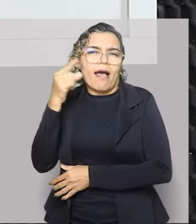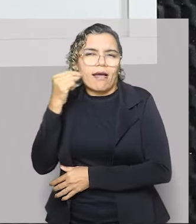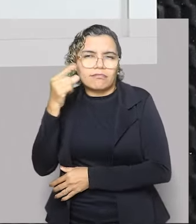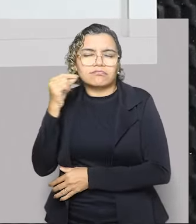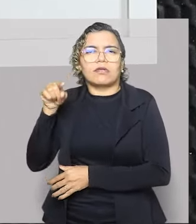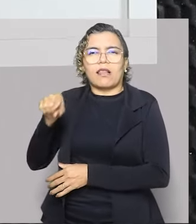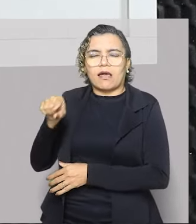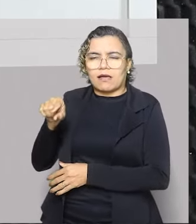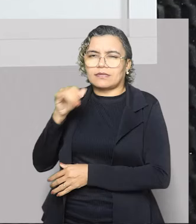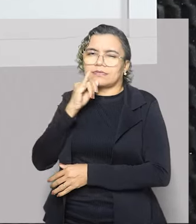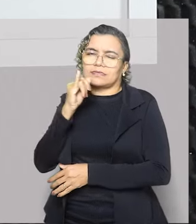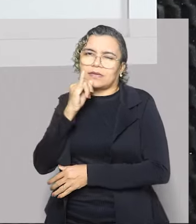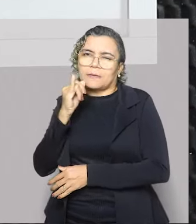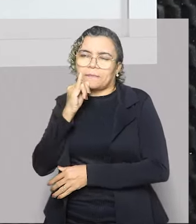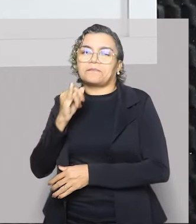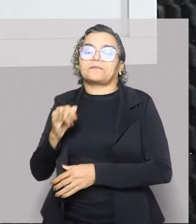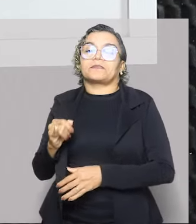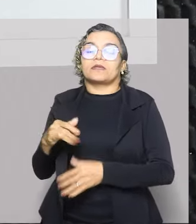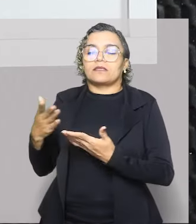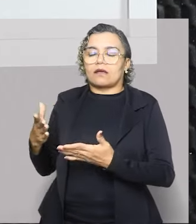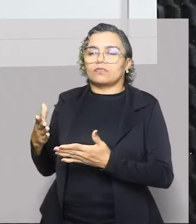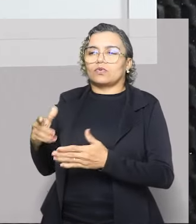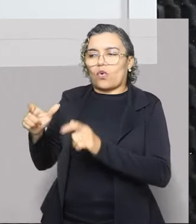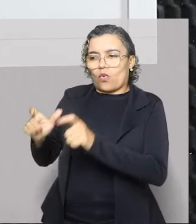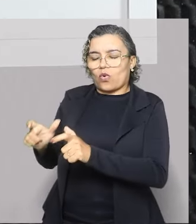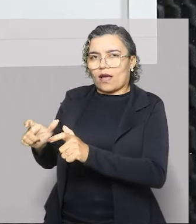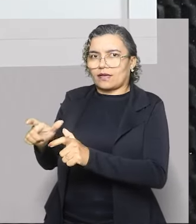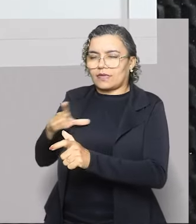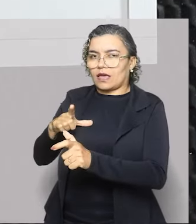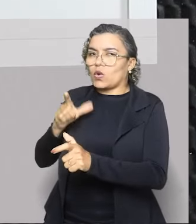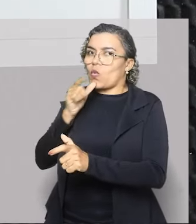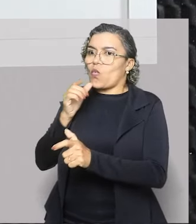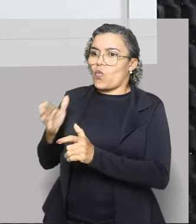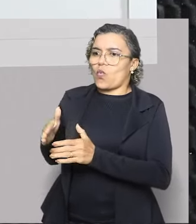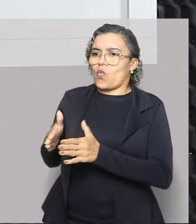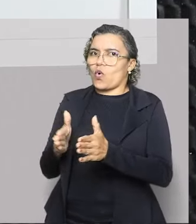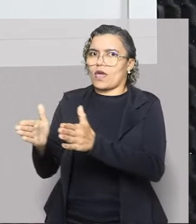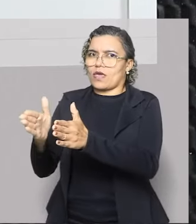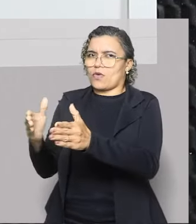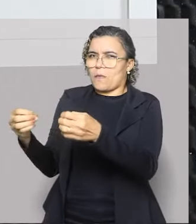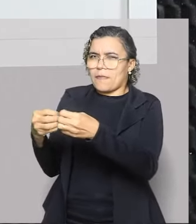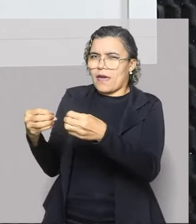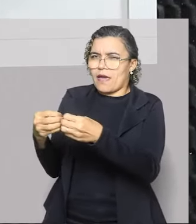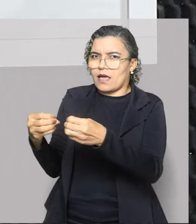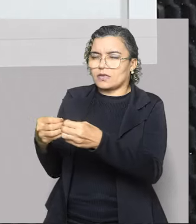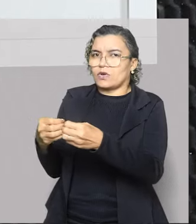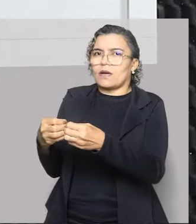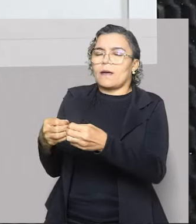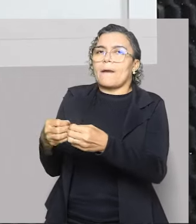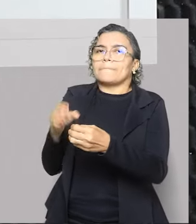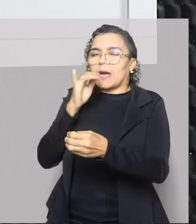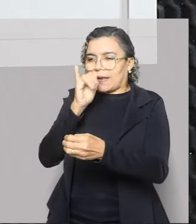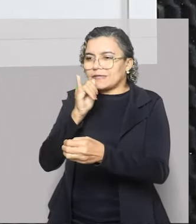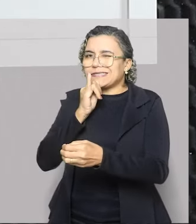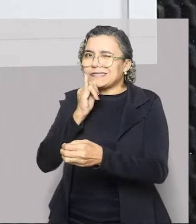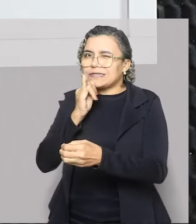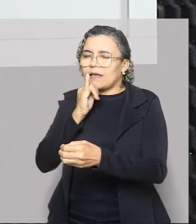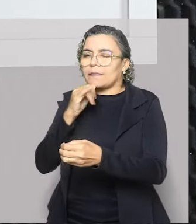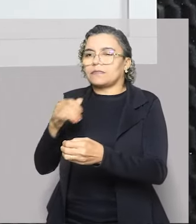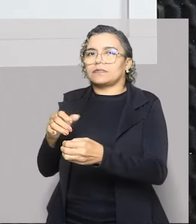aí a gente tem a passagem de um rio nesse lugar quando a gente tem a passagem desse Rio eu acabo separando esses